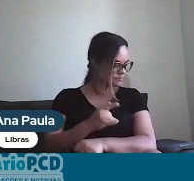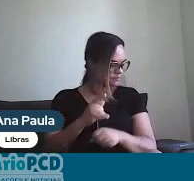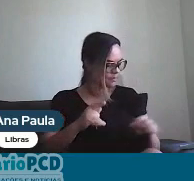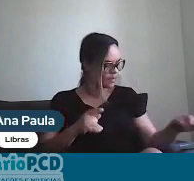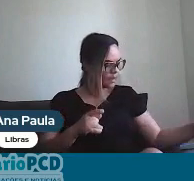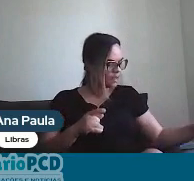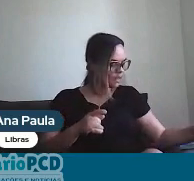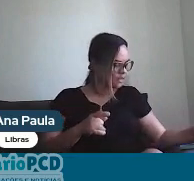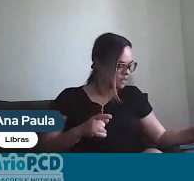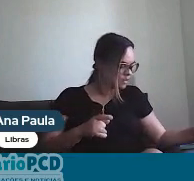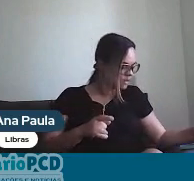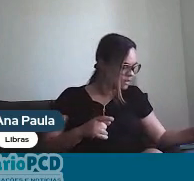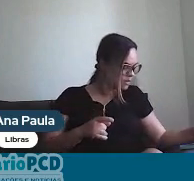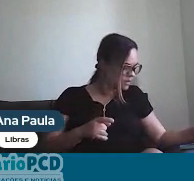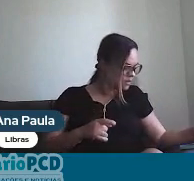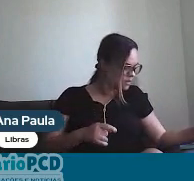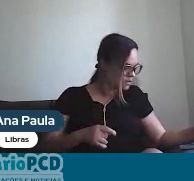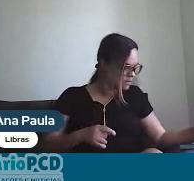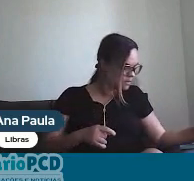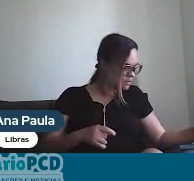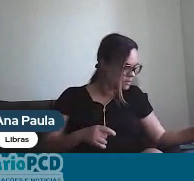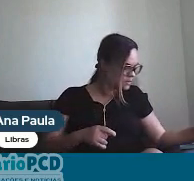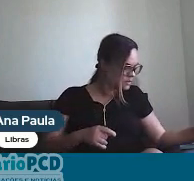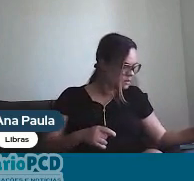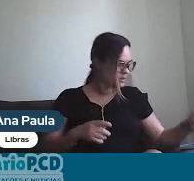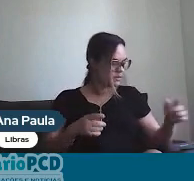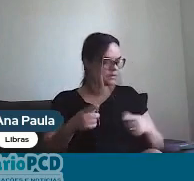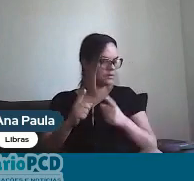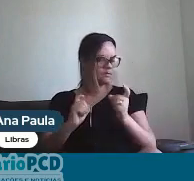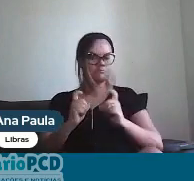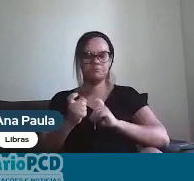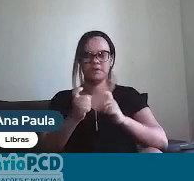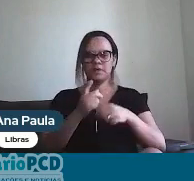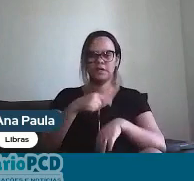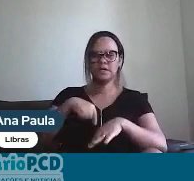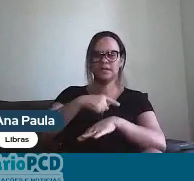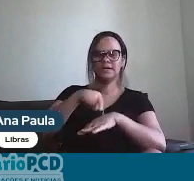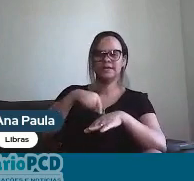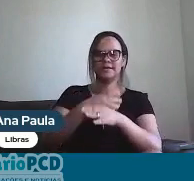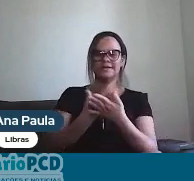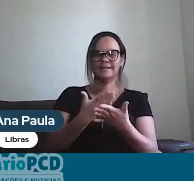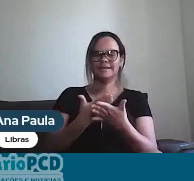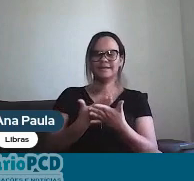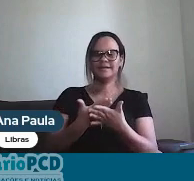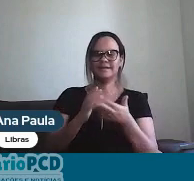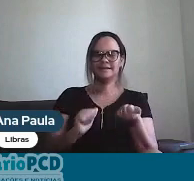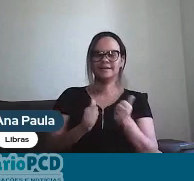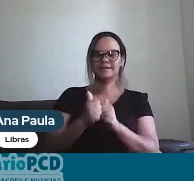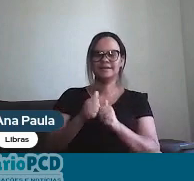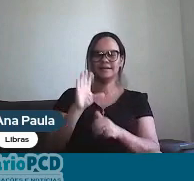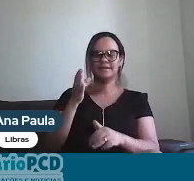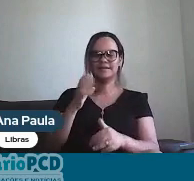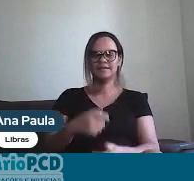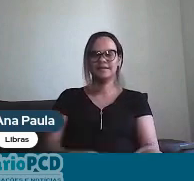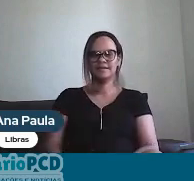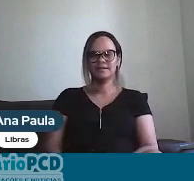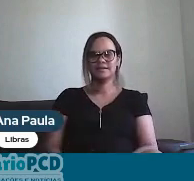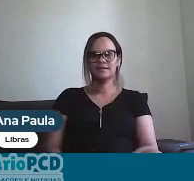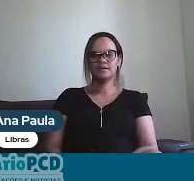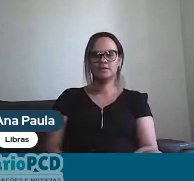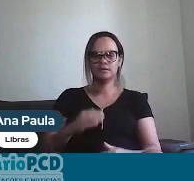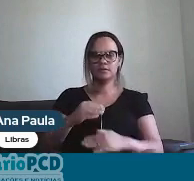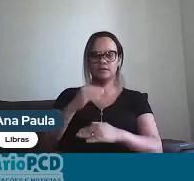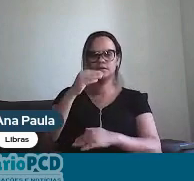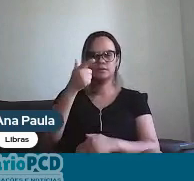aprimorado, então vamos utilizá-lo, não vamos ficar reinventando a roda, esse já foi muito estudado, já foi validado cientificamente, se você constrói